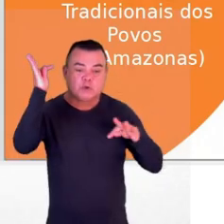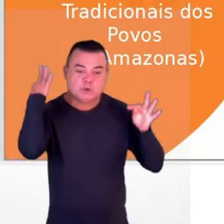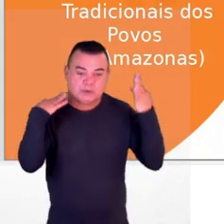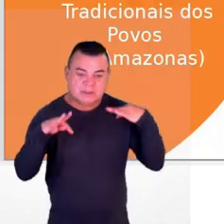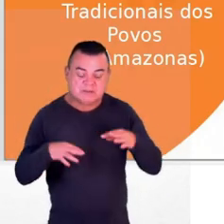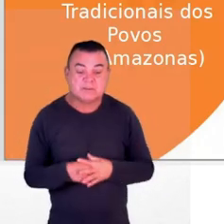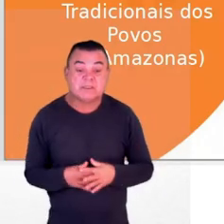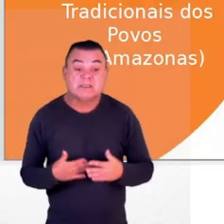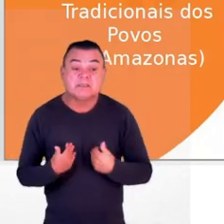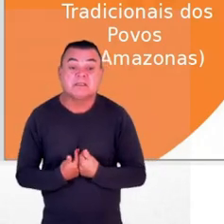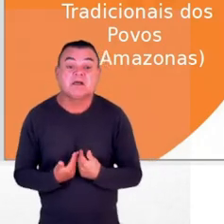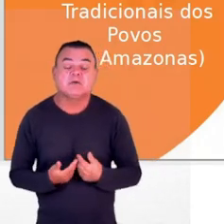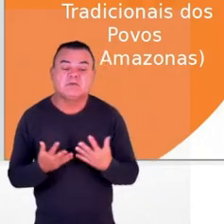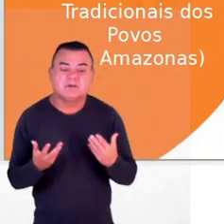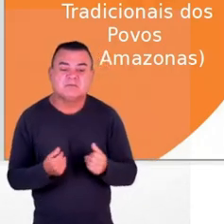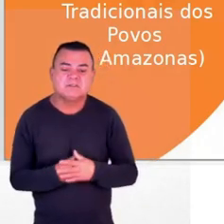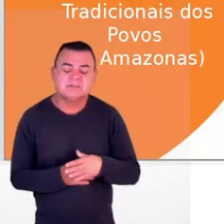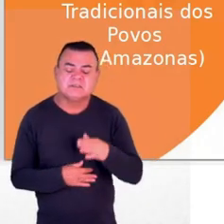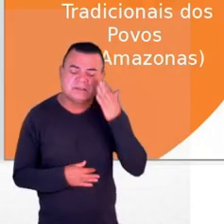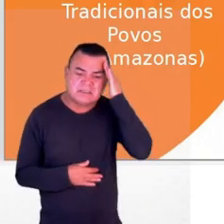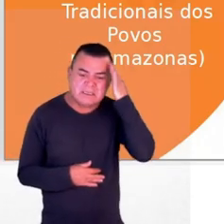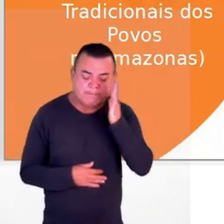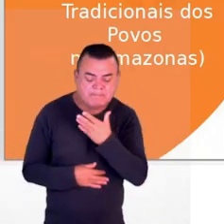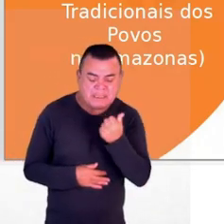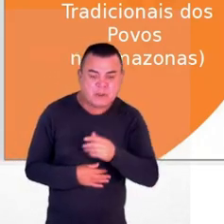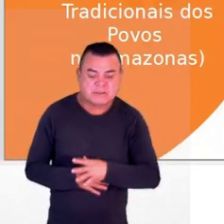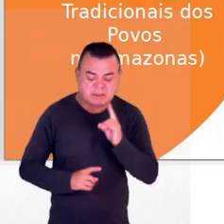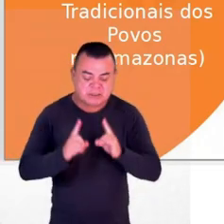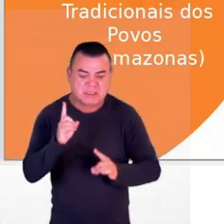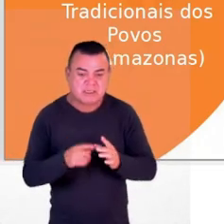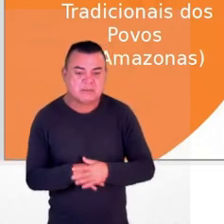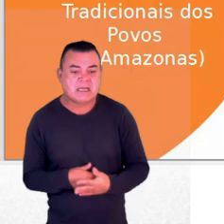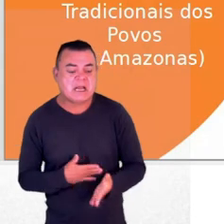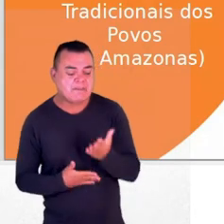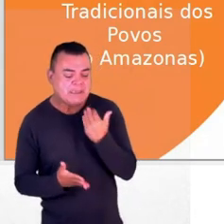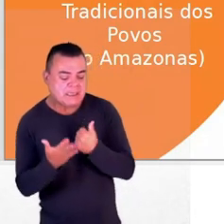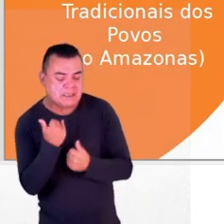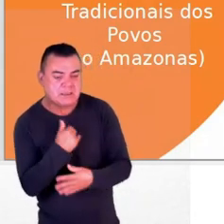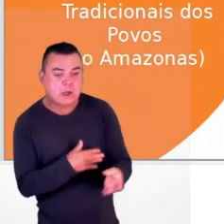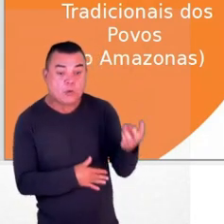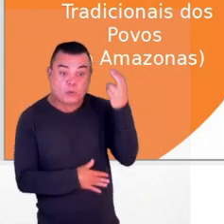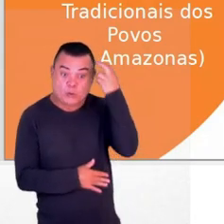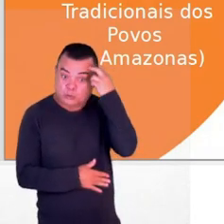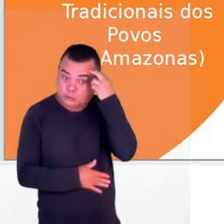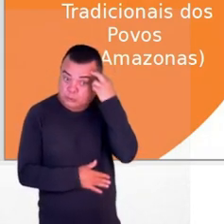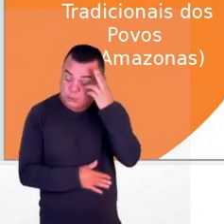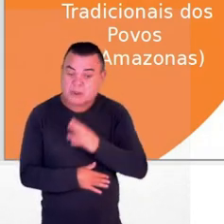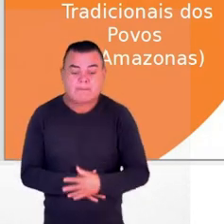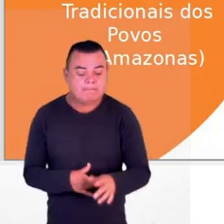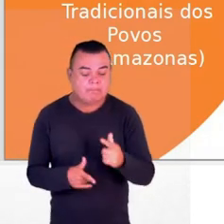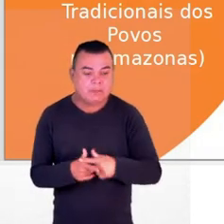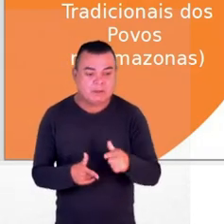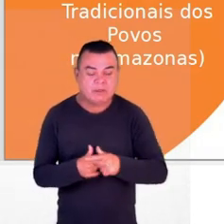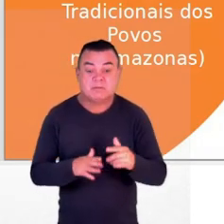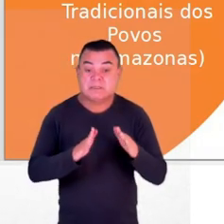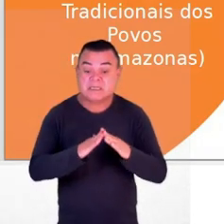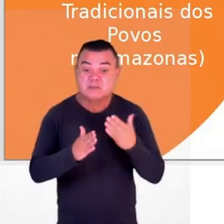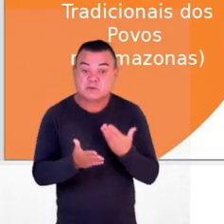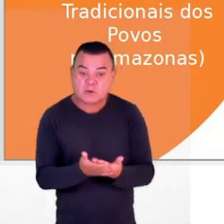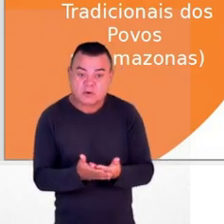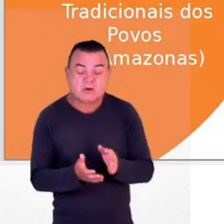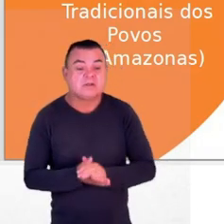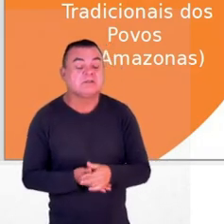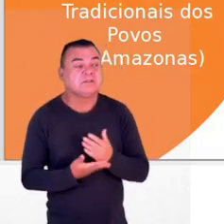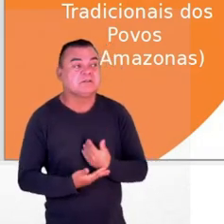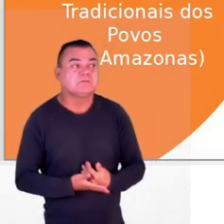vou entender melhor um pouco essa dinâmica deles da alimentação cultura seus problemas da escola a chegada de alimentos